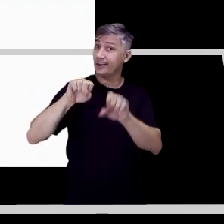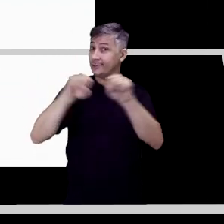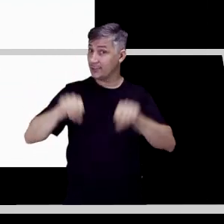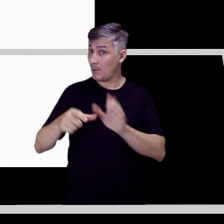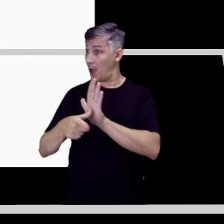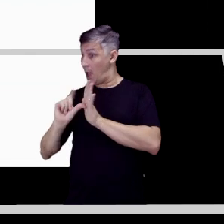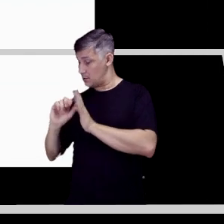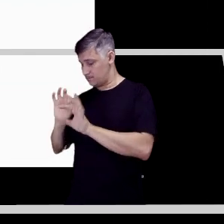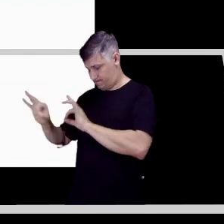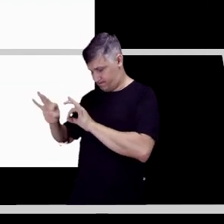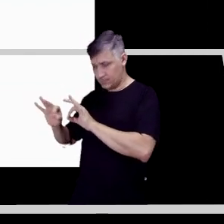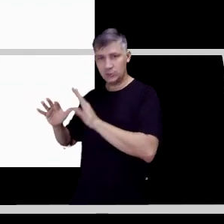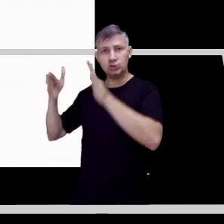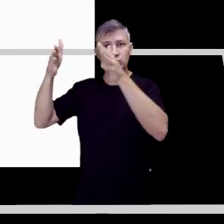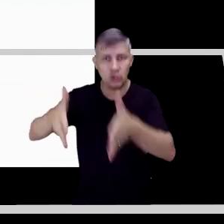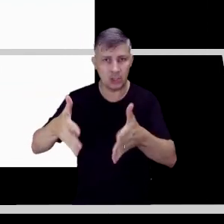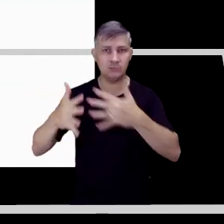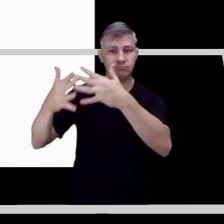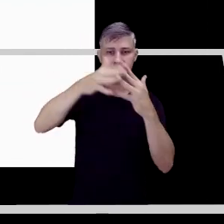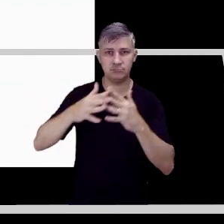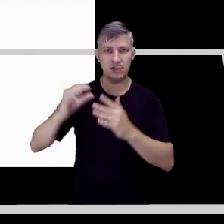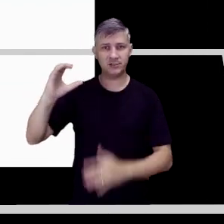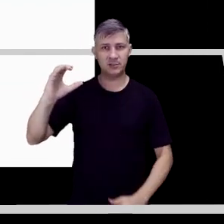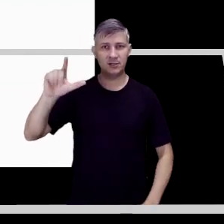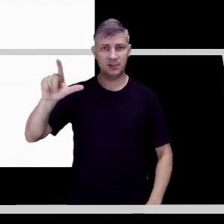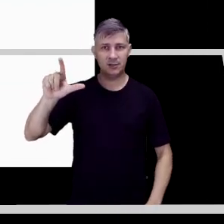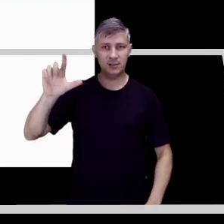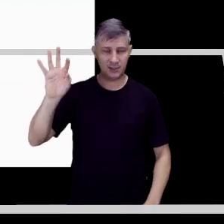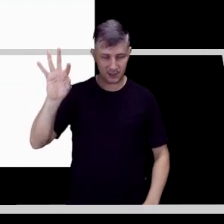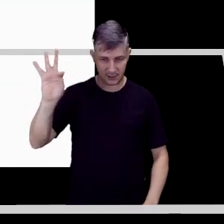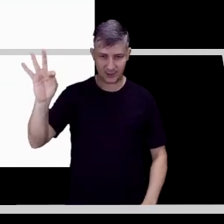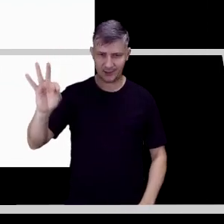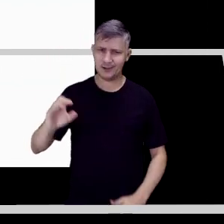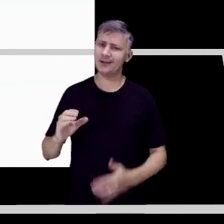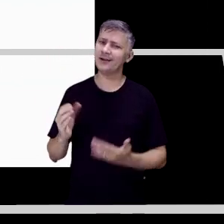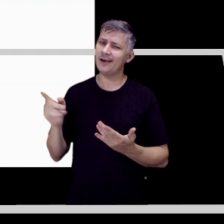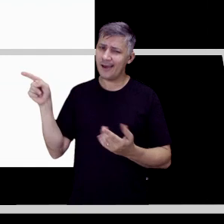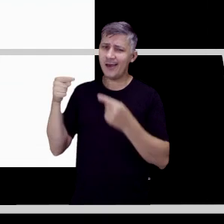sistema modular pré-fabricado que usa o CLT, que é o Cross